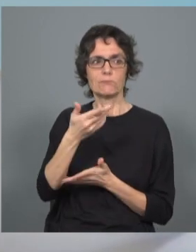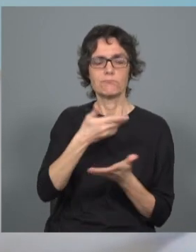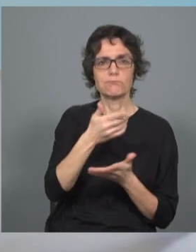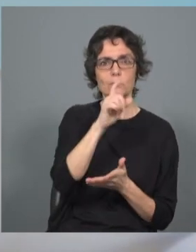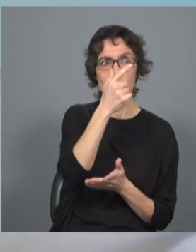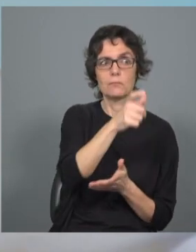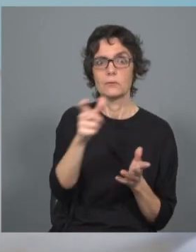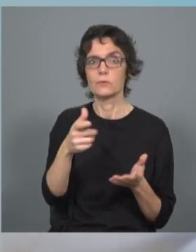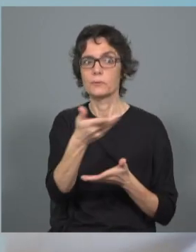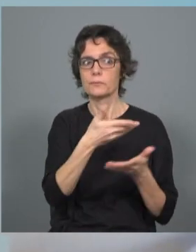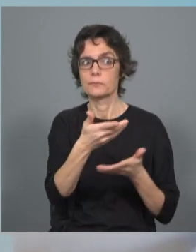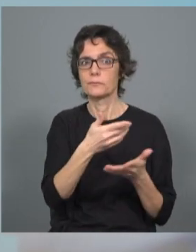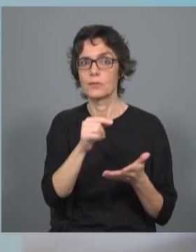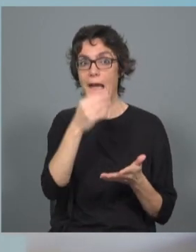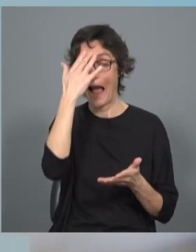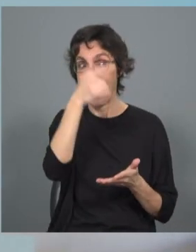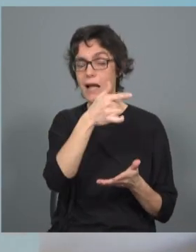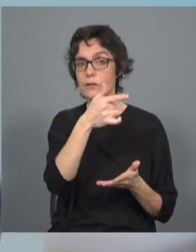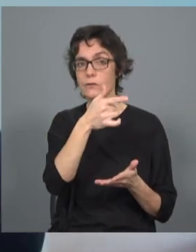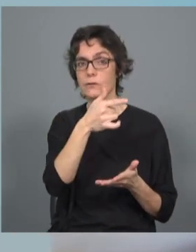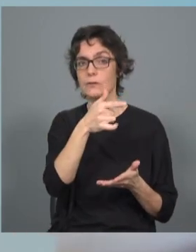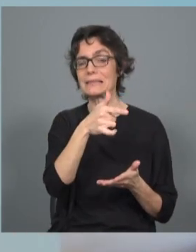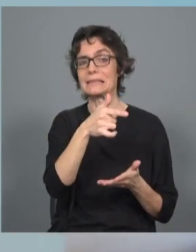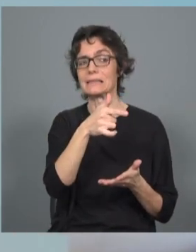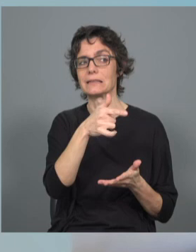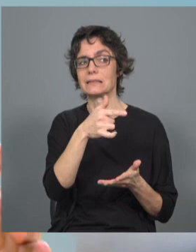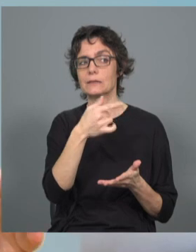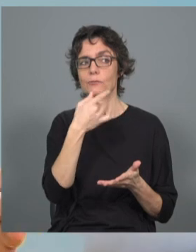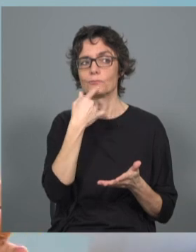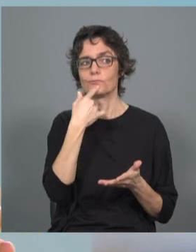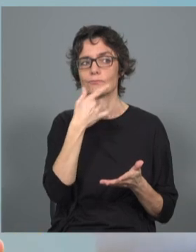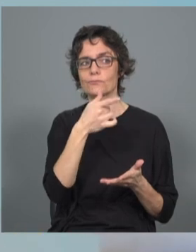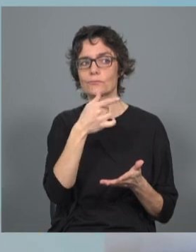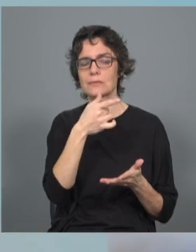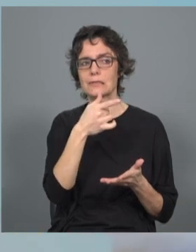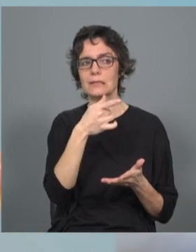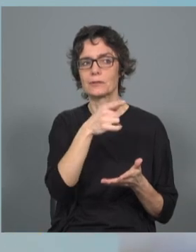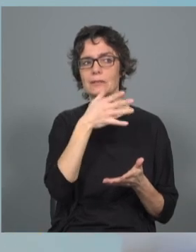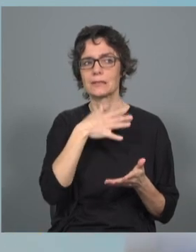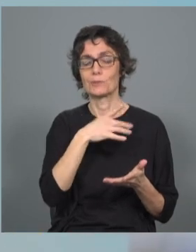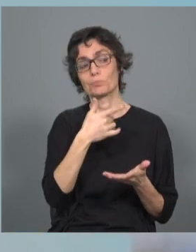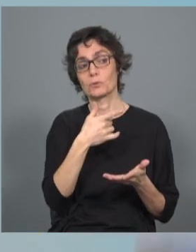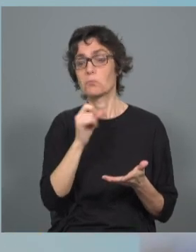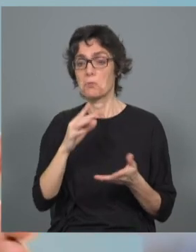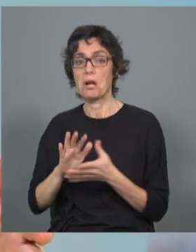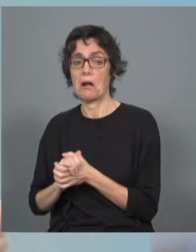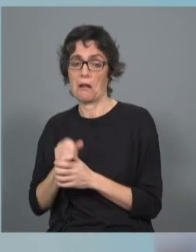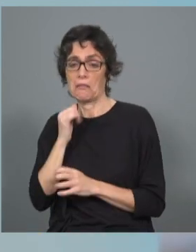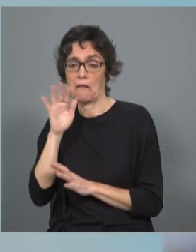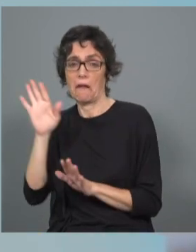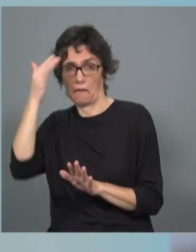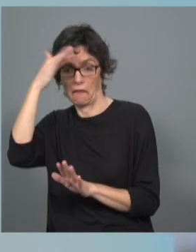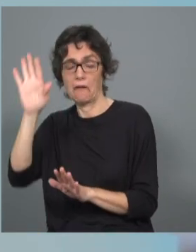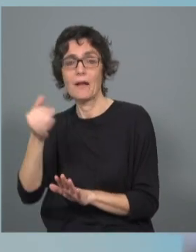isto, eu acho que na altura o que mais me fez confusão foi não haver caminho pastoral. Muito bem, eu percebo, humanamente, de facto,